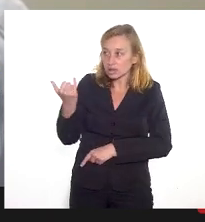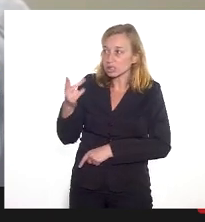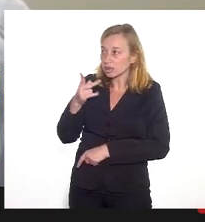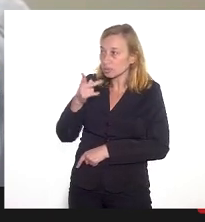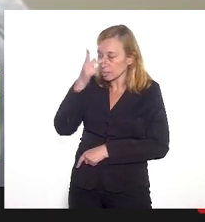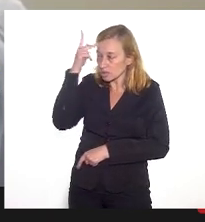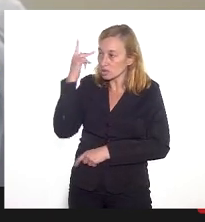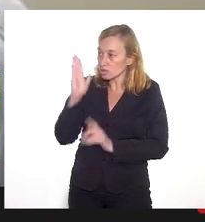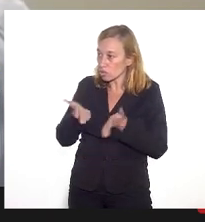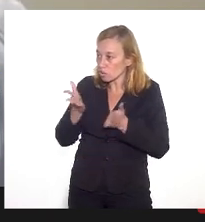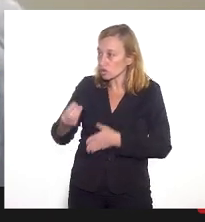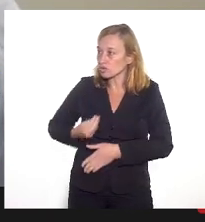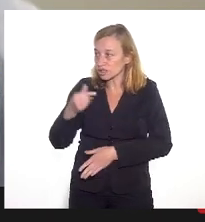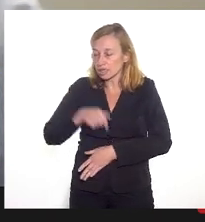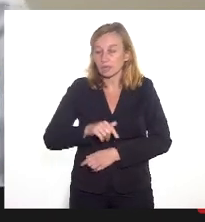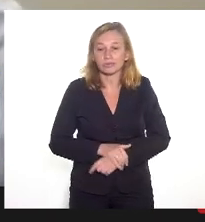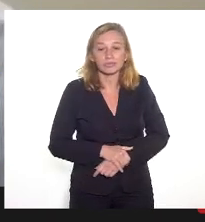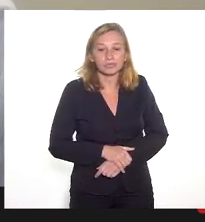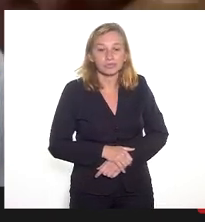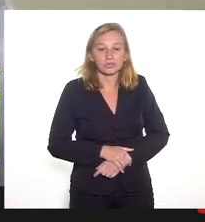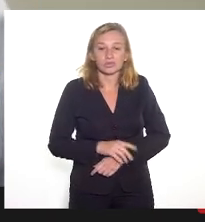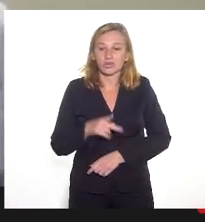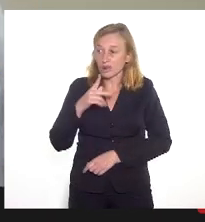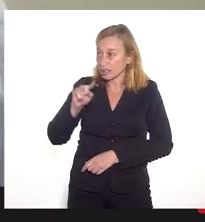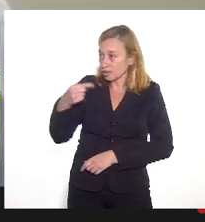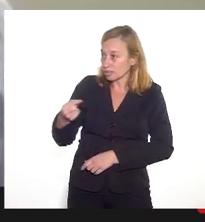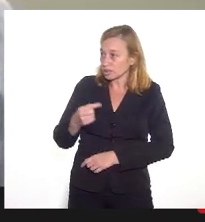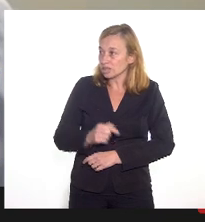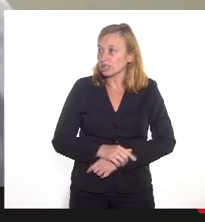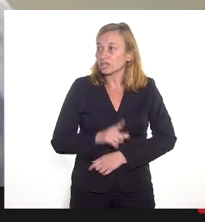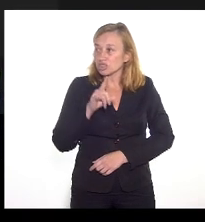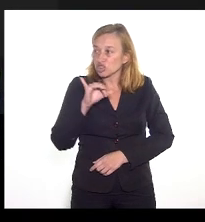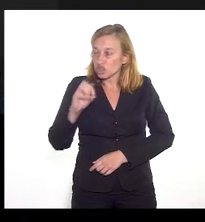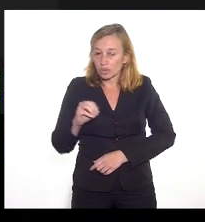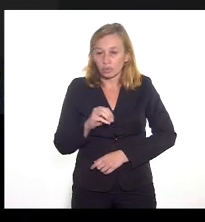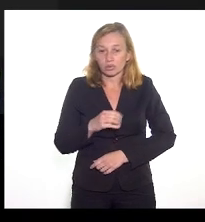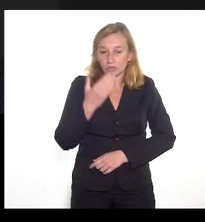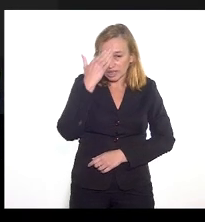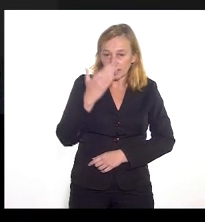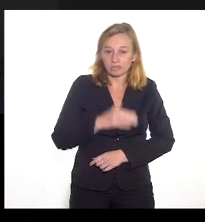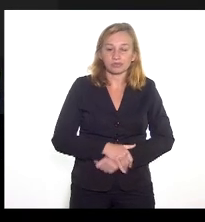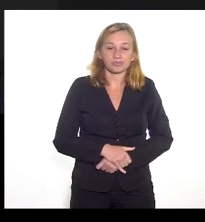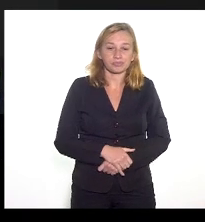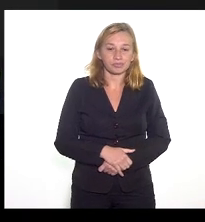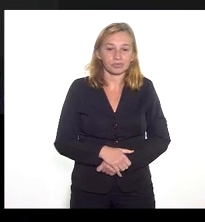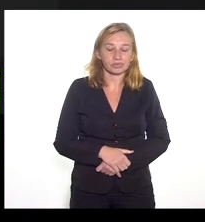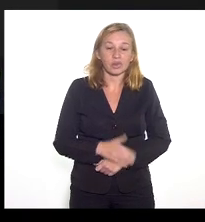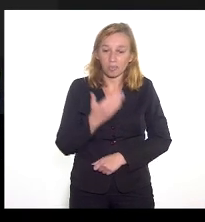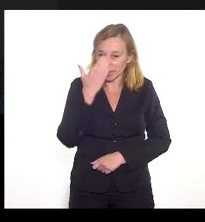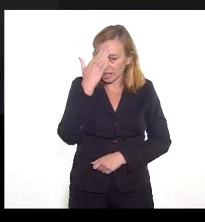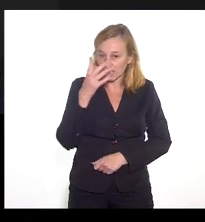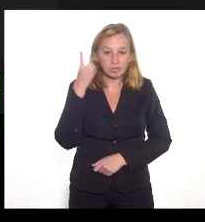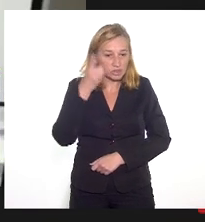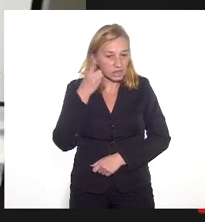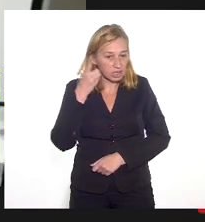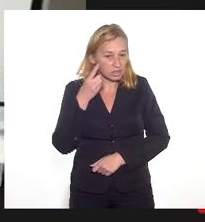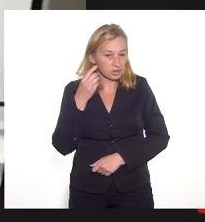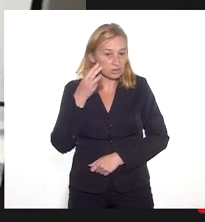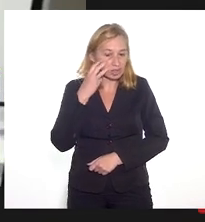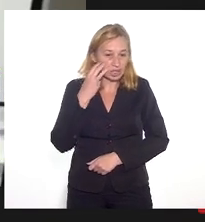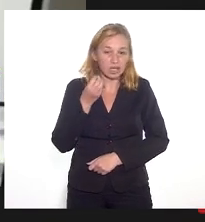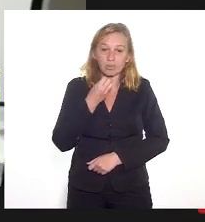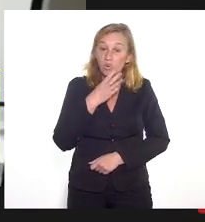frente hoje, né, na Assembleia Legislativa. Mas já falo sobre isso. Diedro, você tem a palavra. Obrigado. Obrigado, deputado Valdec. Boa